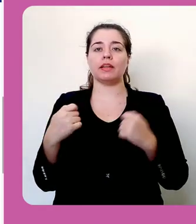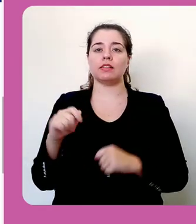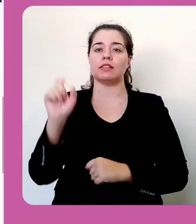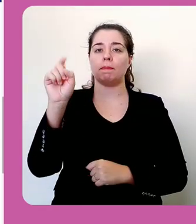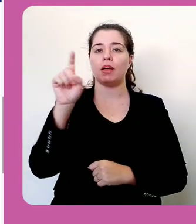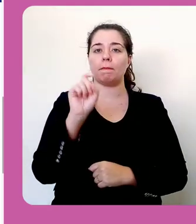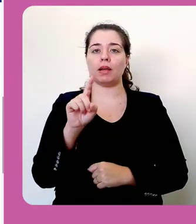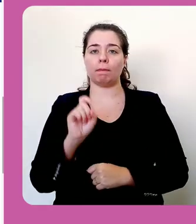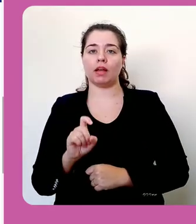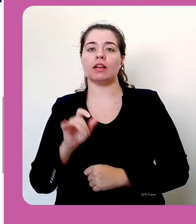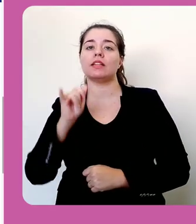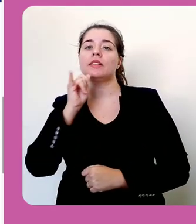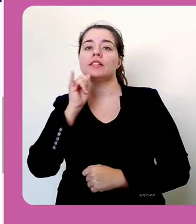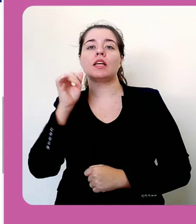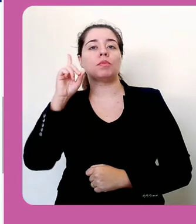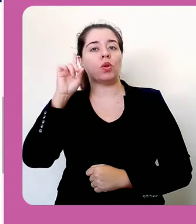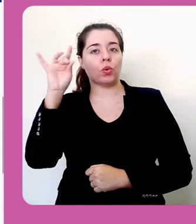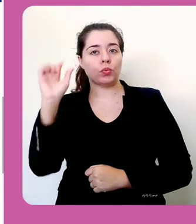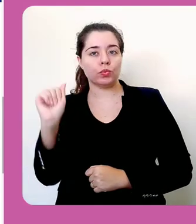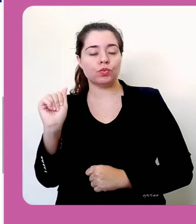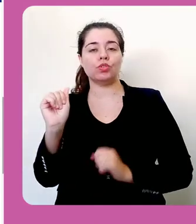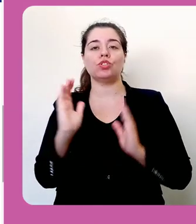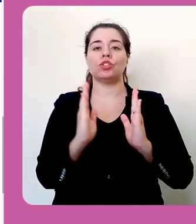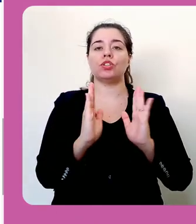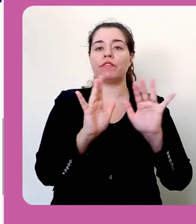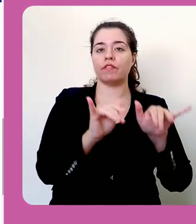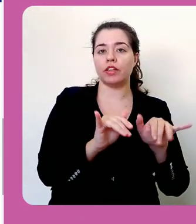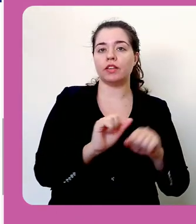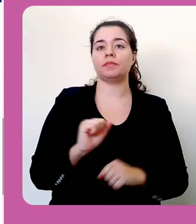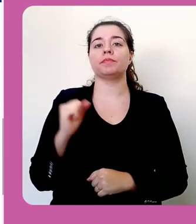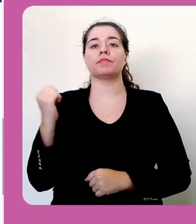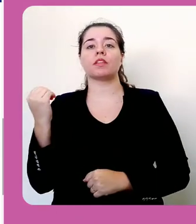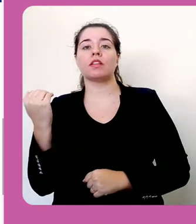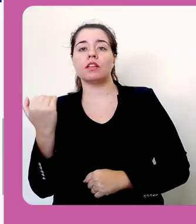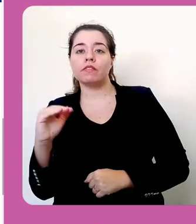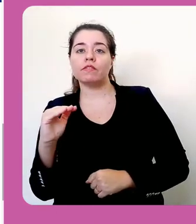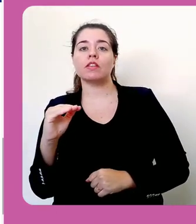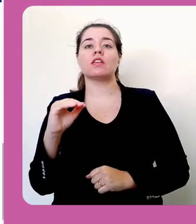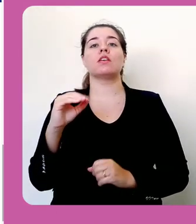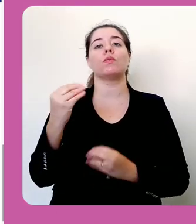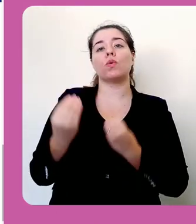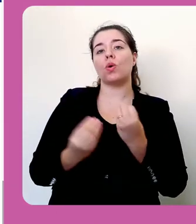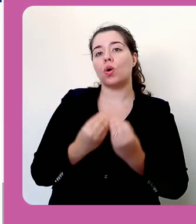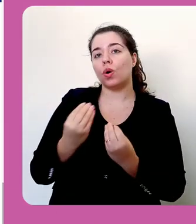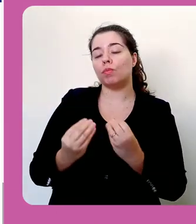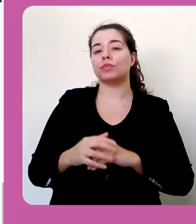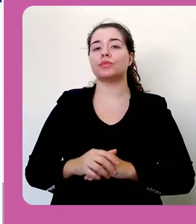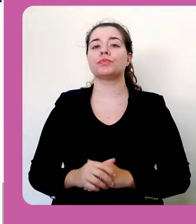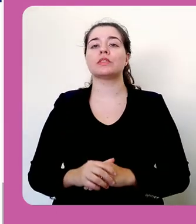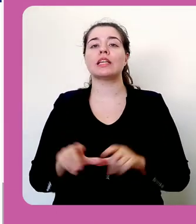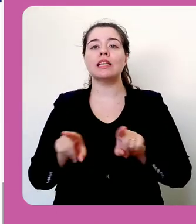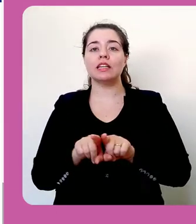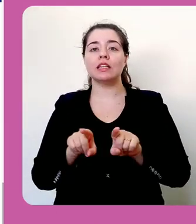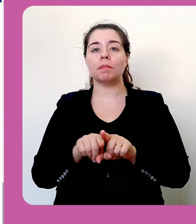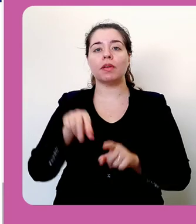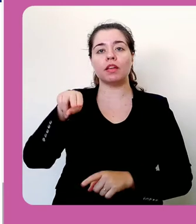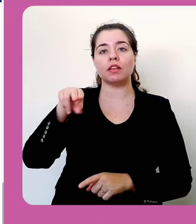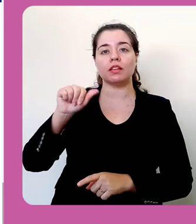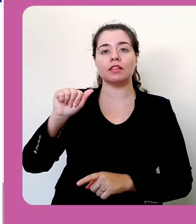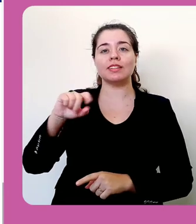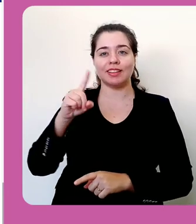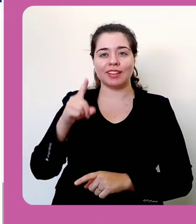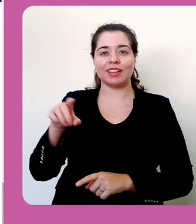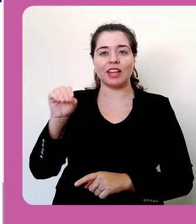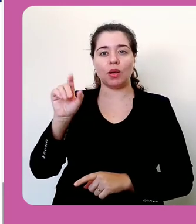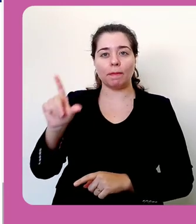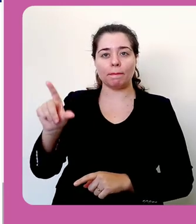e desmarcar, deixar não, o clicar, exigir que o aluno clique no botão enviar. Certo? Então, vou